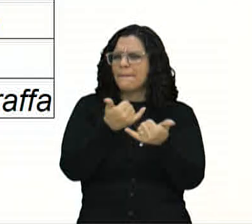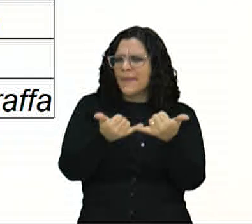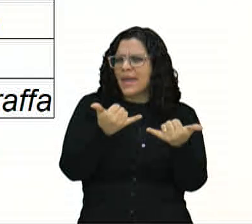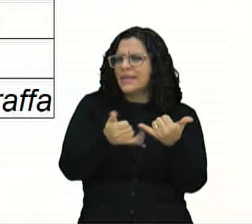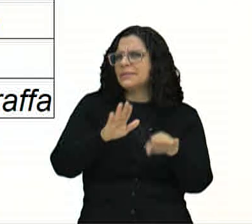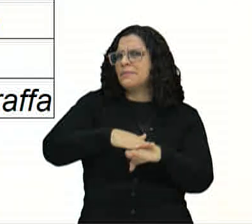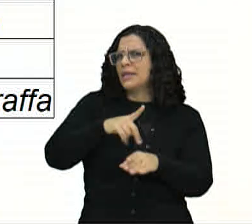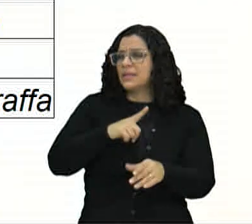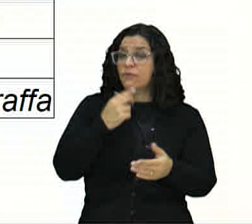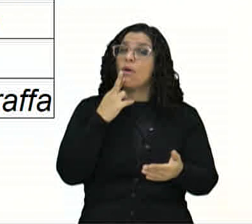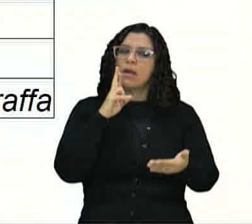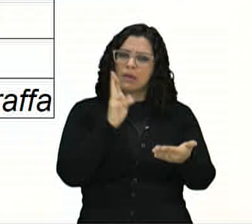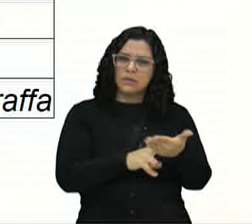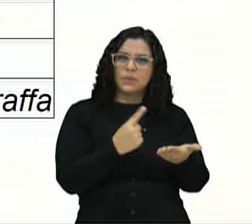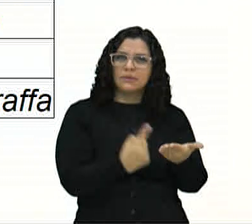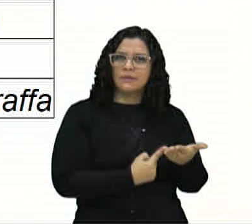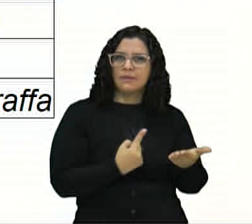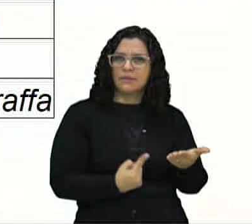observar e responder no caderno.